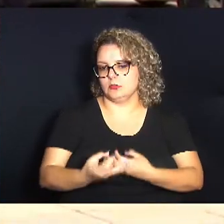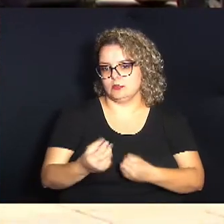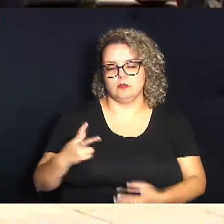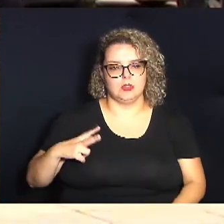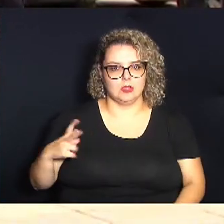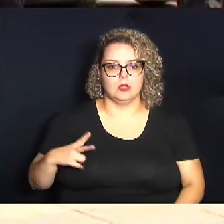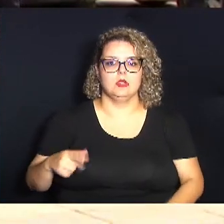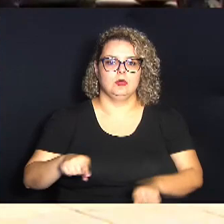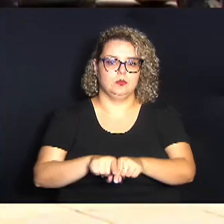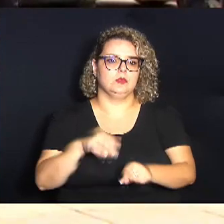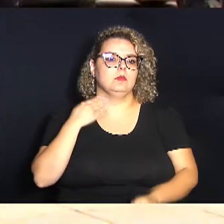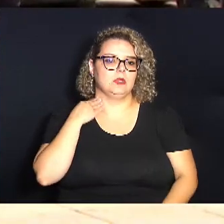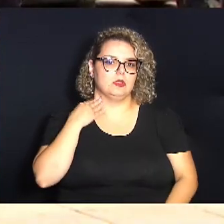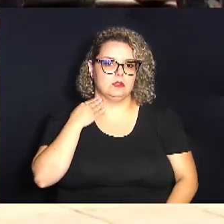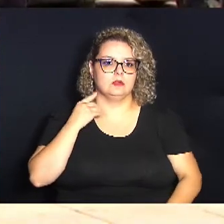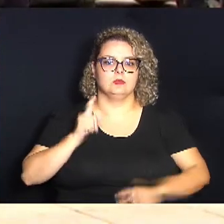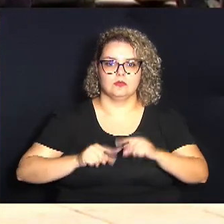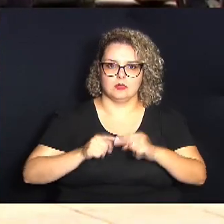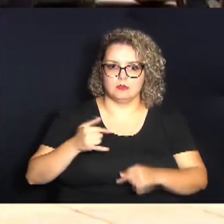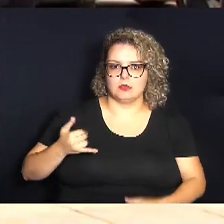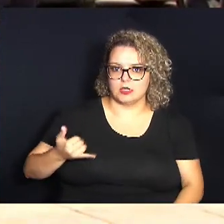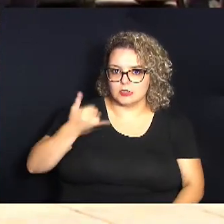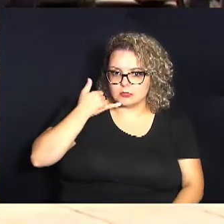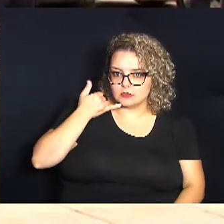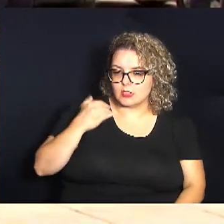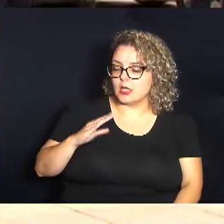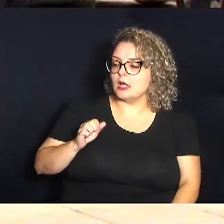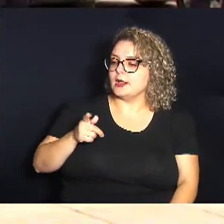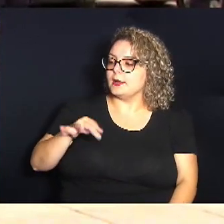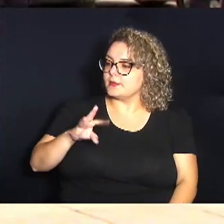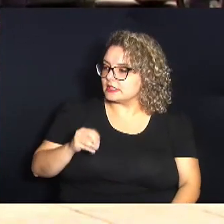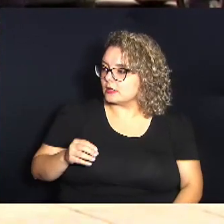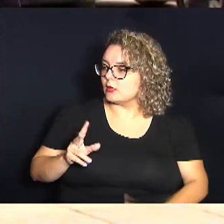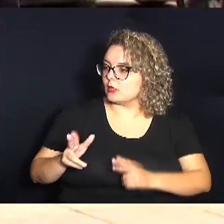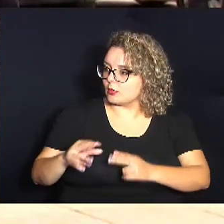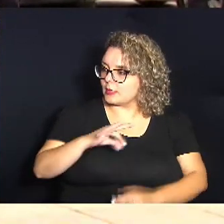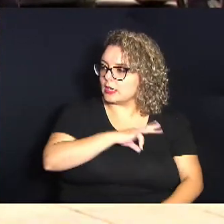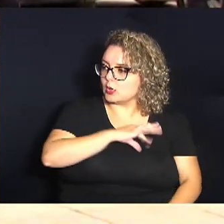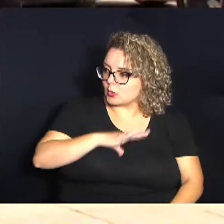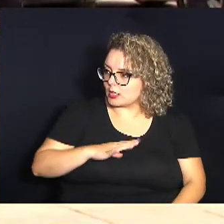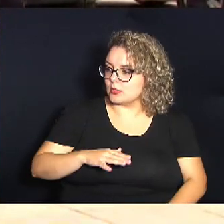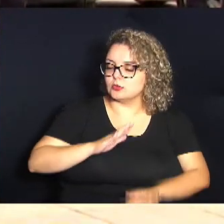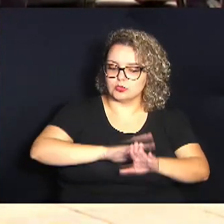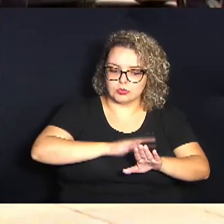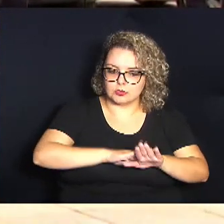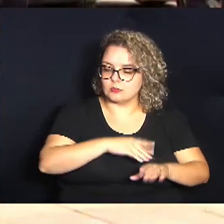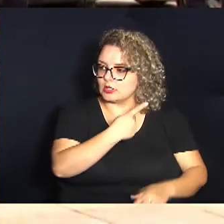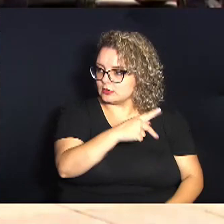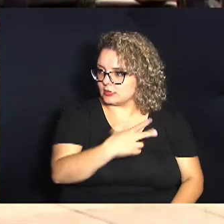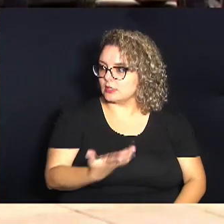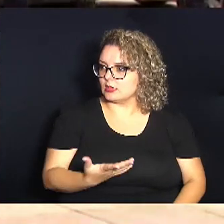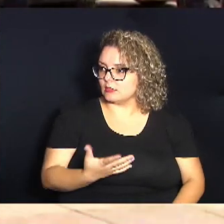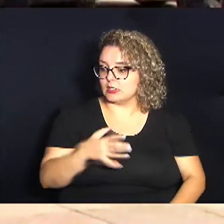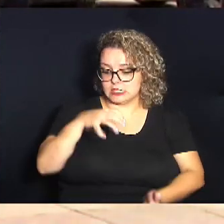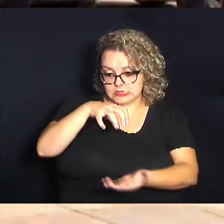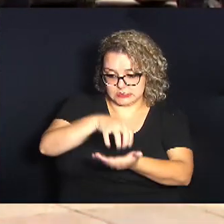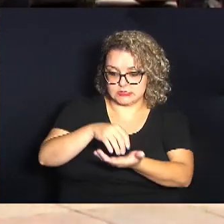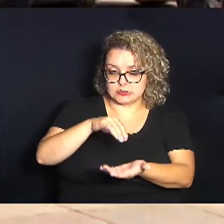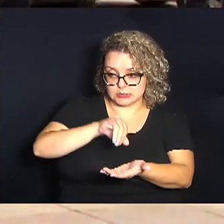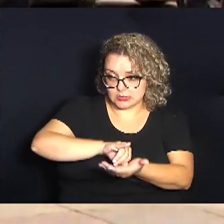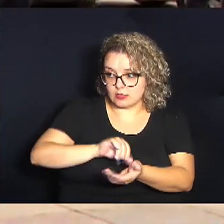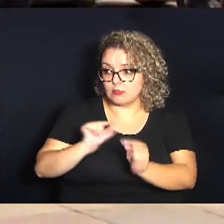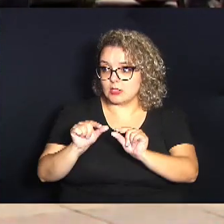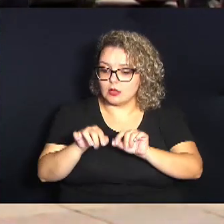dados bancários no aparelho celular. Capitão, como a guarda disse, né, a operação deles não vai ser, vai ser central, mas também um